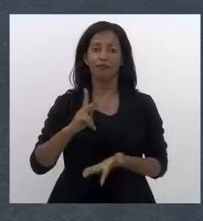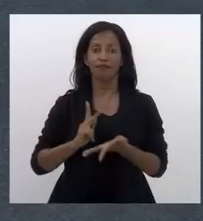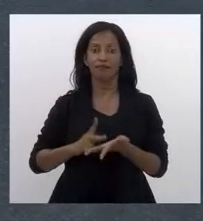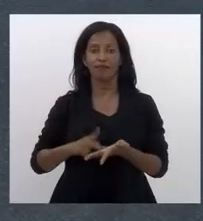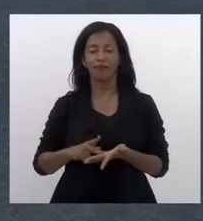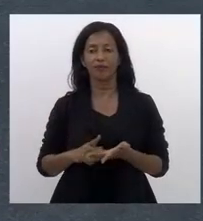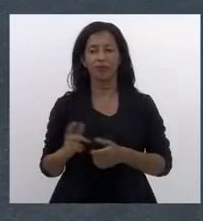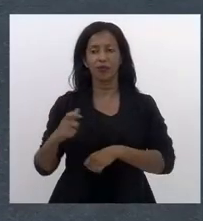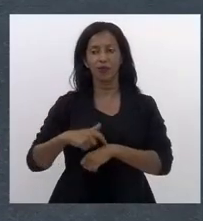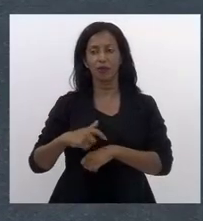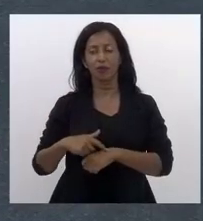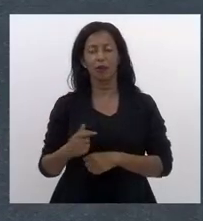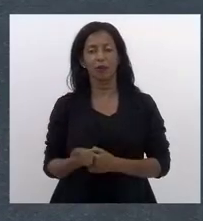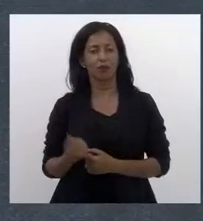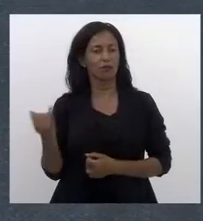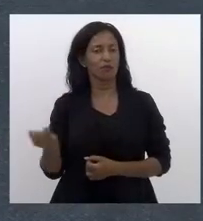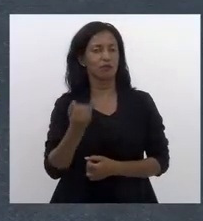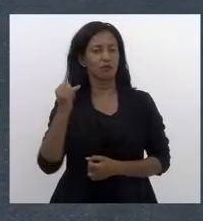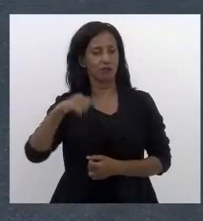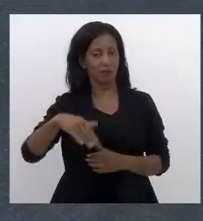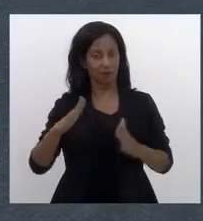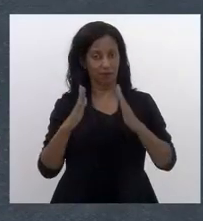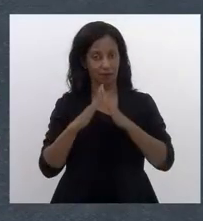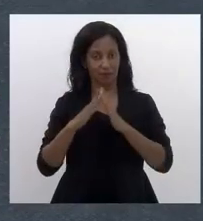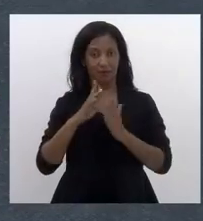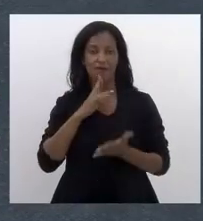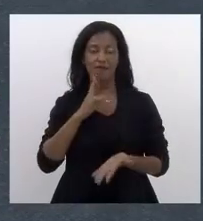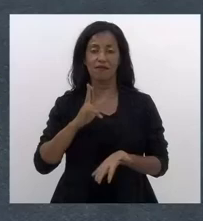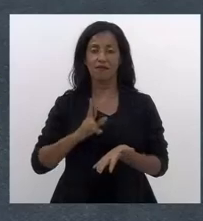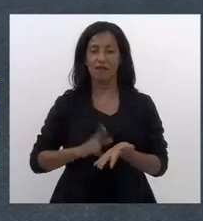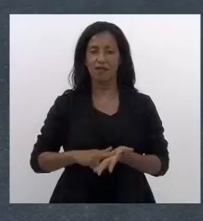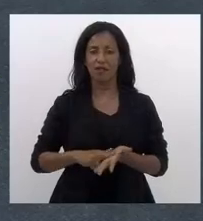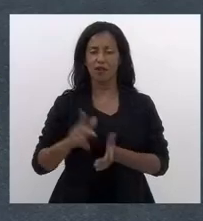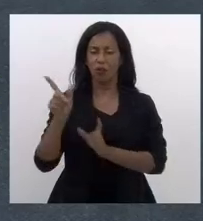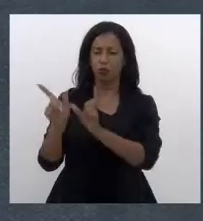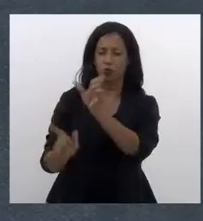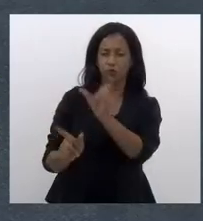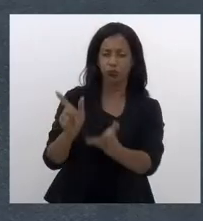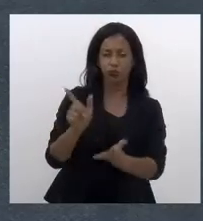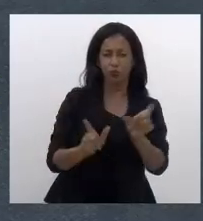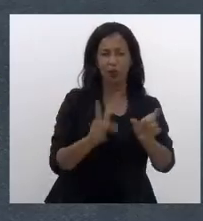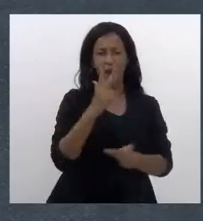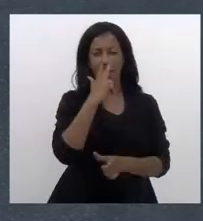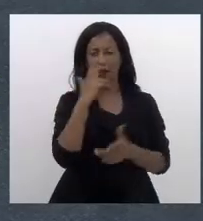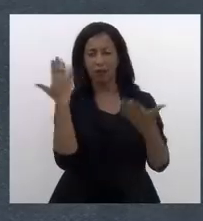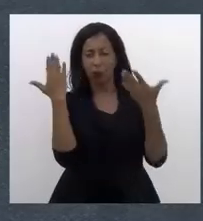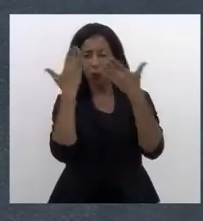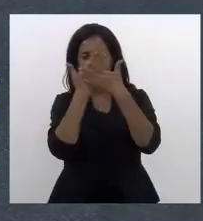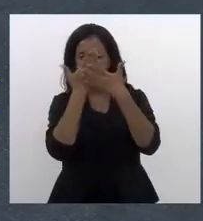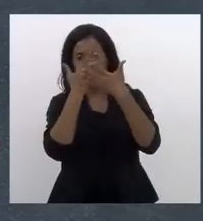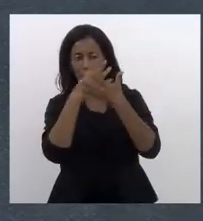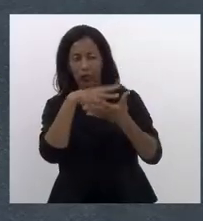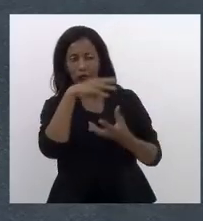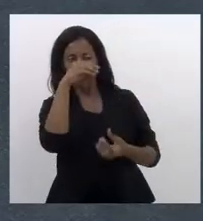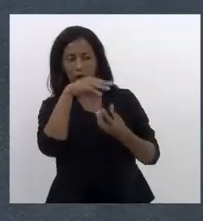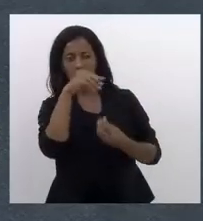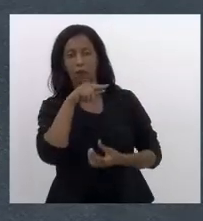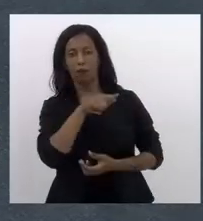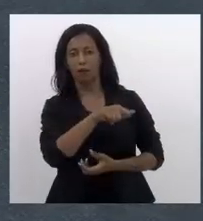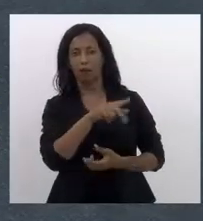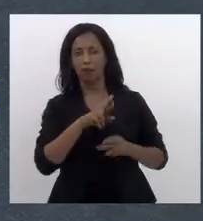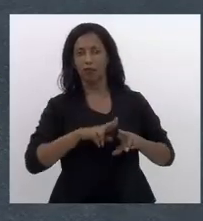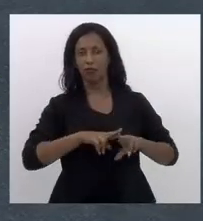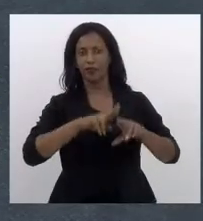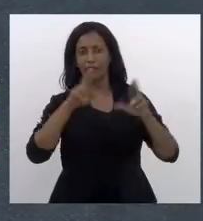um momento muito ímpar nessa casa, reconhecer essas figuras que são invisíveis, mas que fazem uma